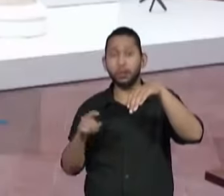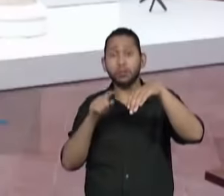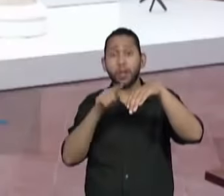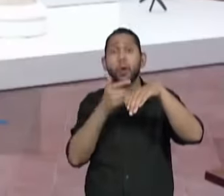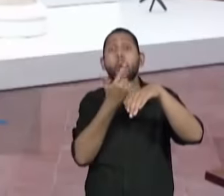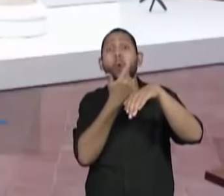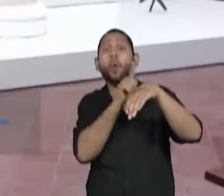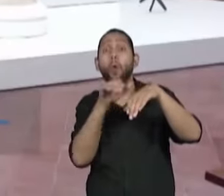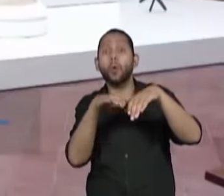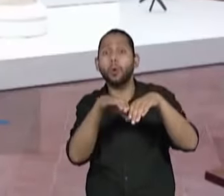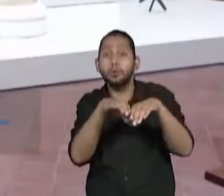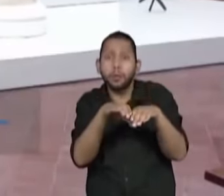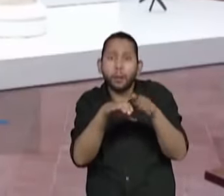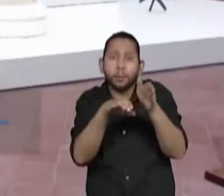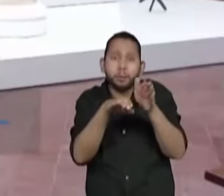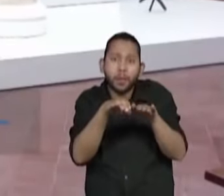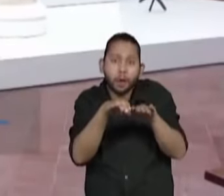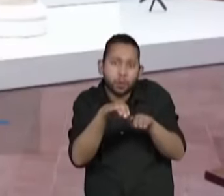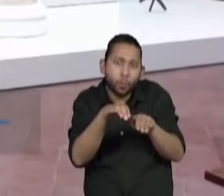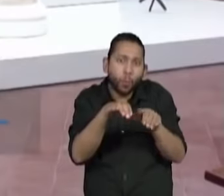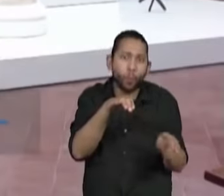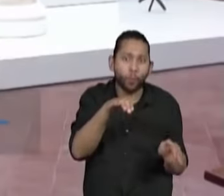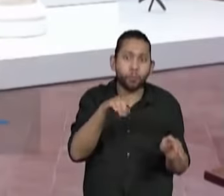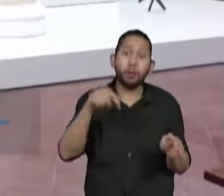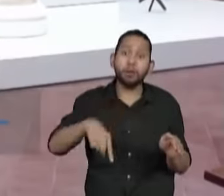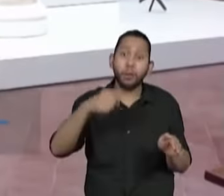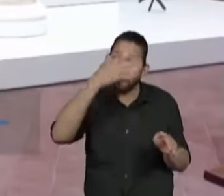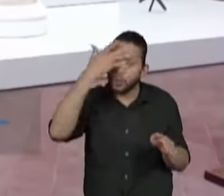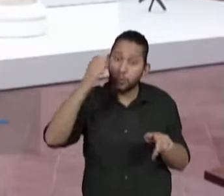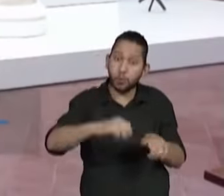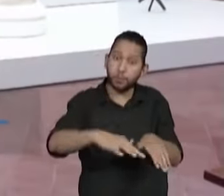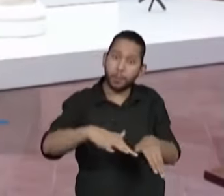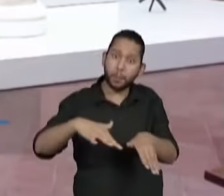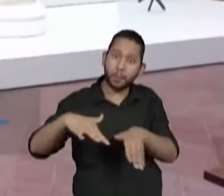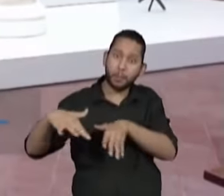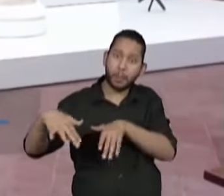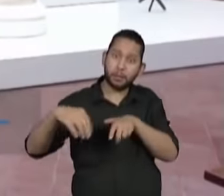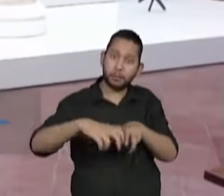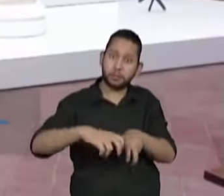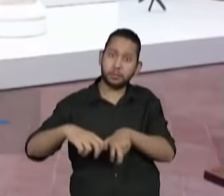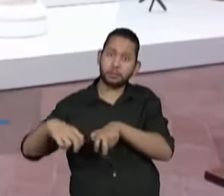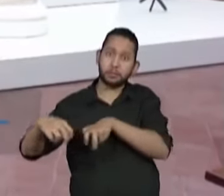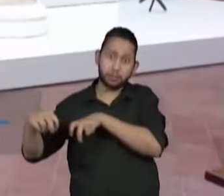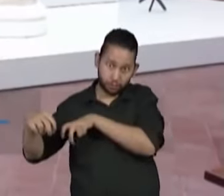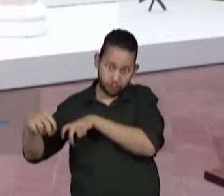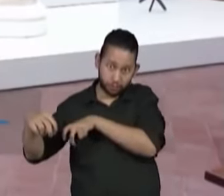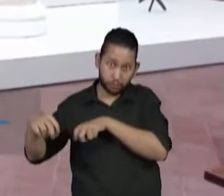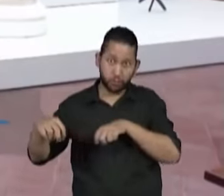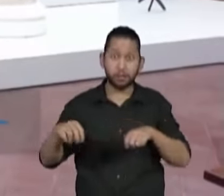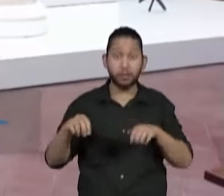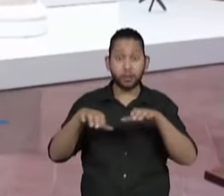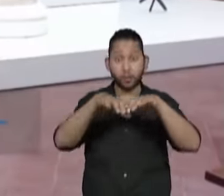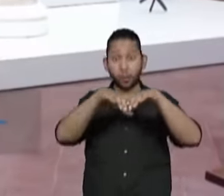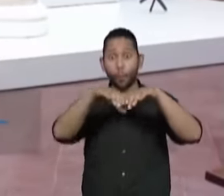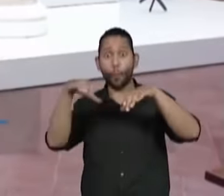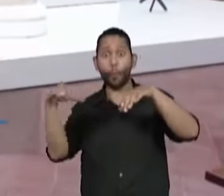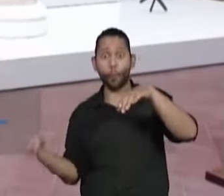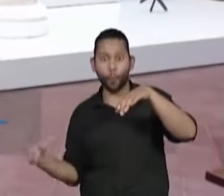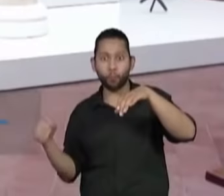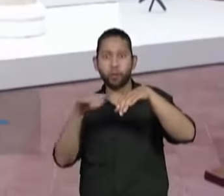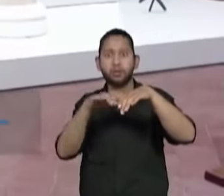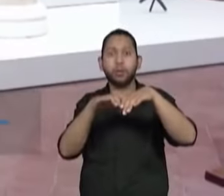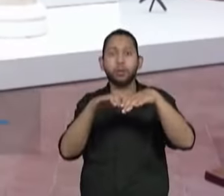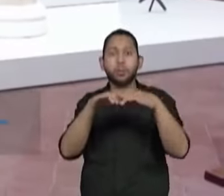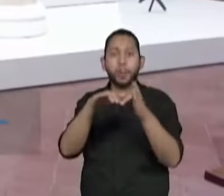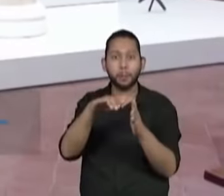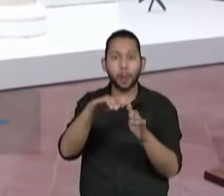né, a assistência, né, as pessoas, os fiéis sentam-se, né, para apreciar ali, ó, a celebração religiosa, e você tem